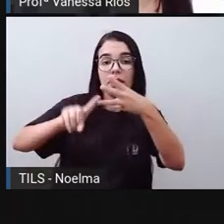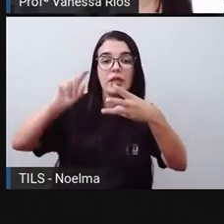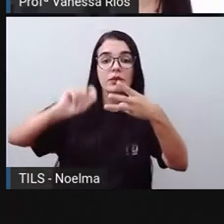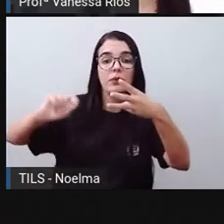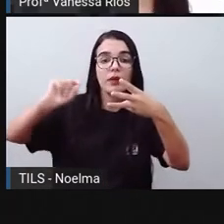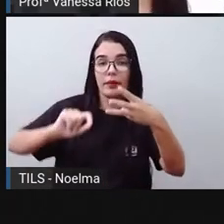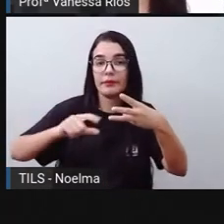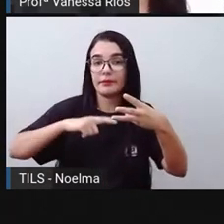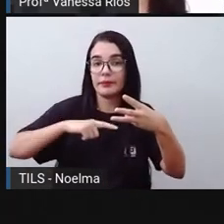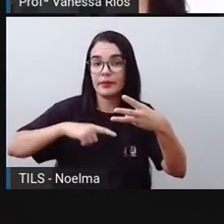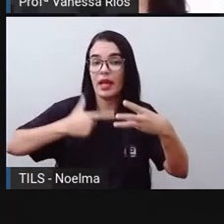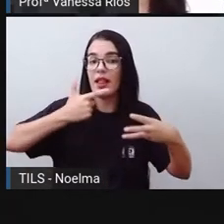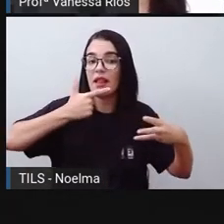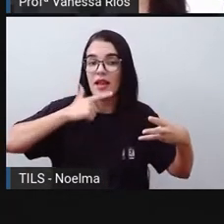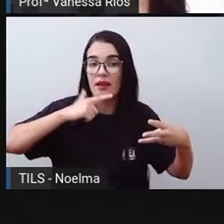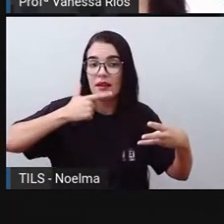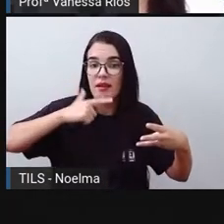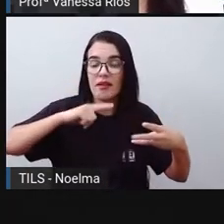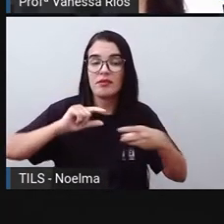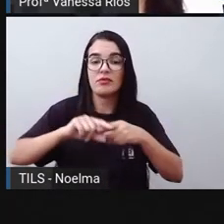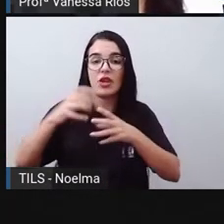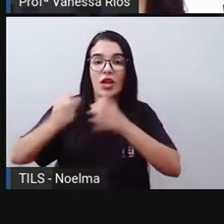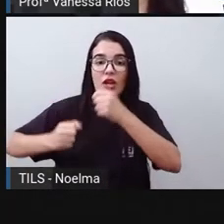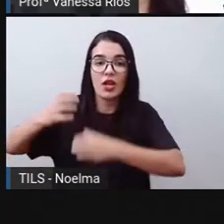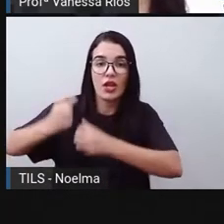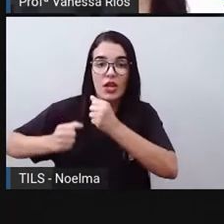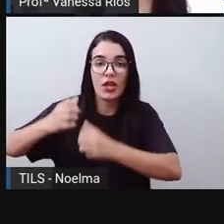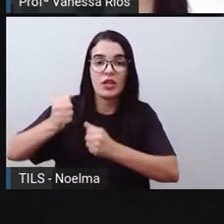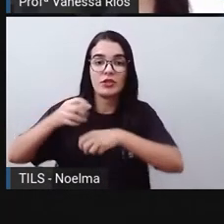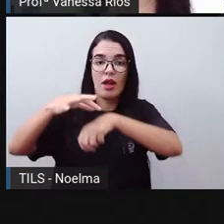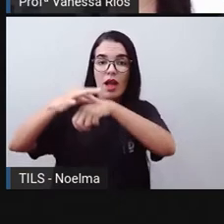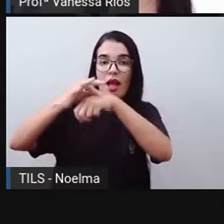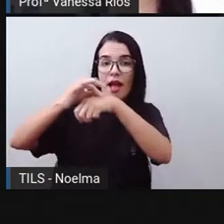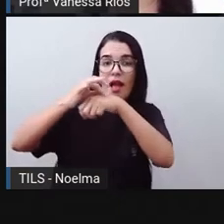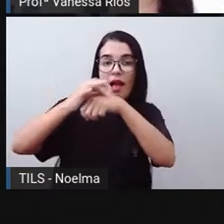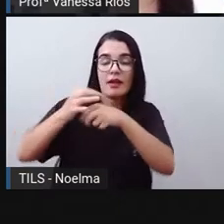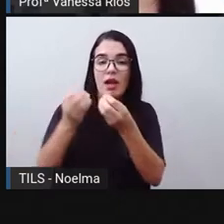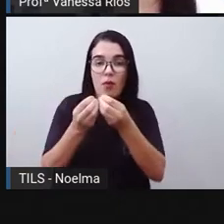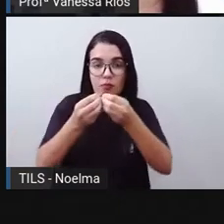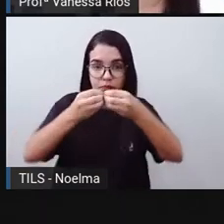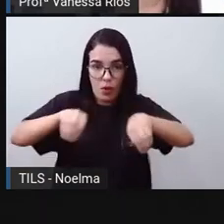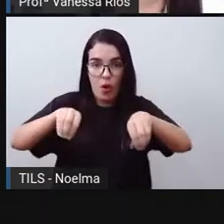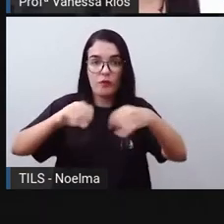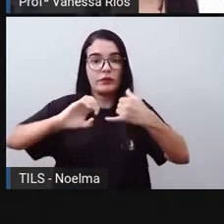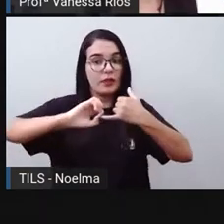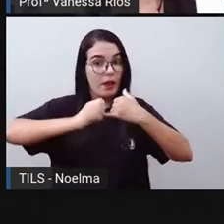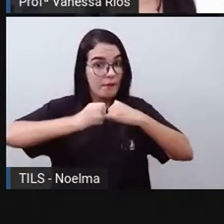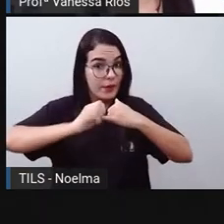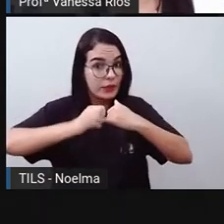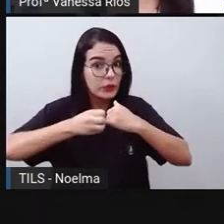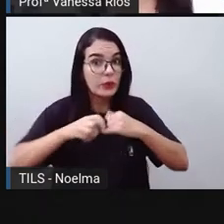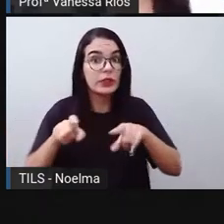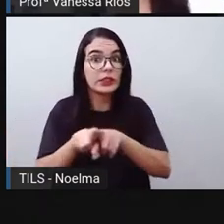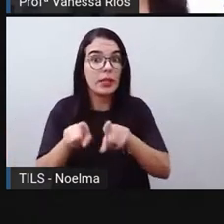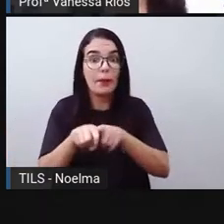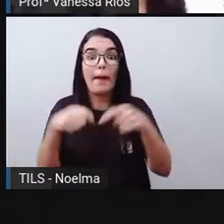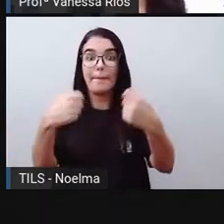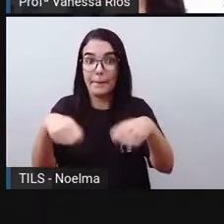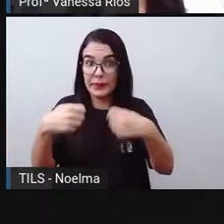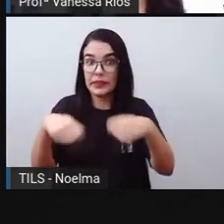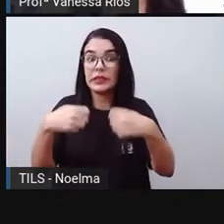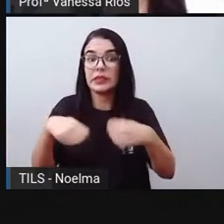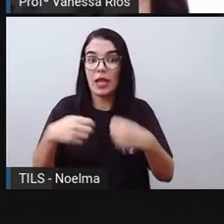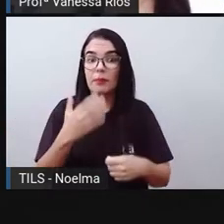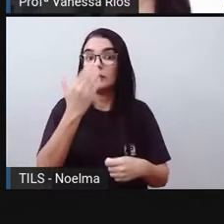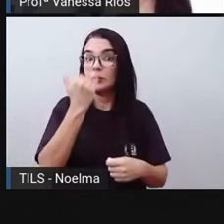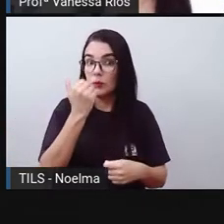3, formados aí por leites, queijos, iogurtes, carnes, ovos e feijões, também precisamos de uma